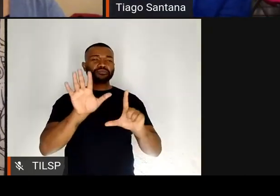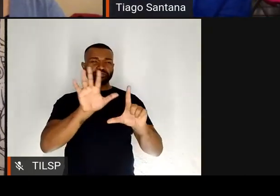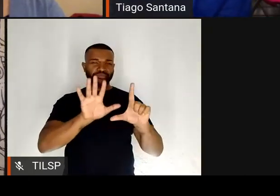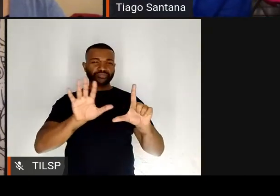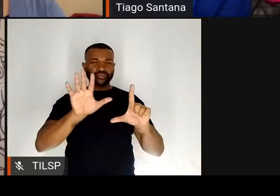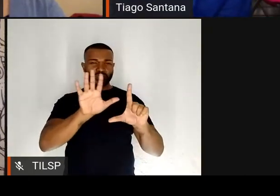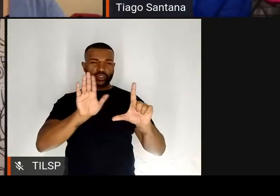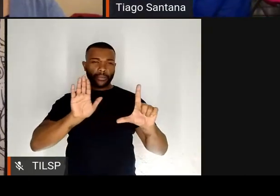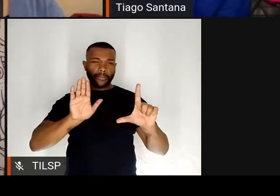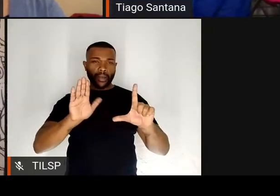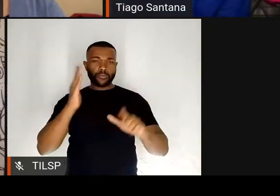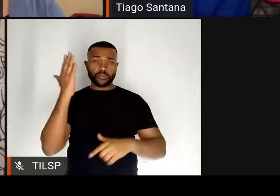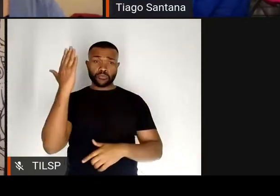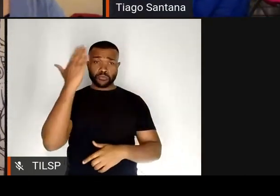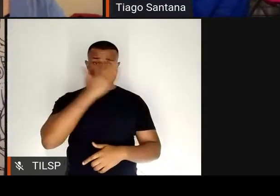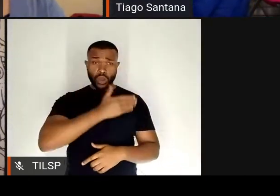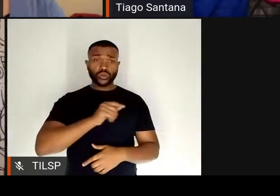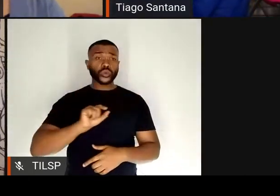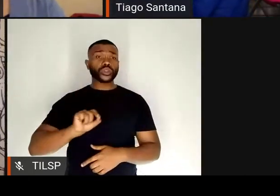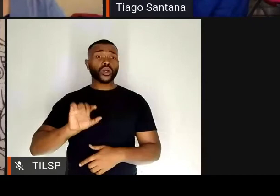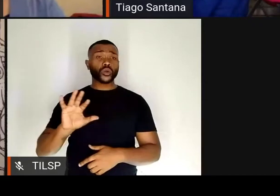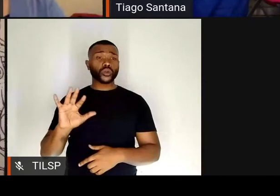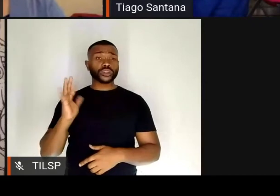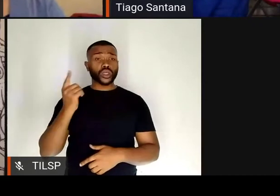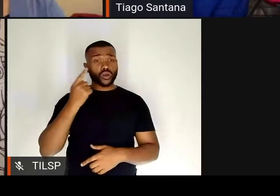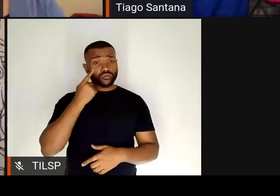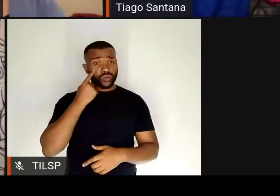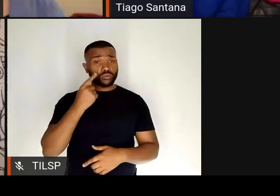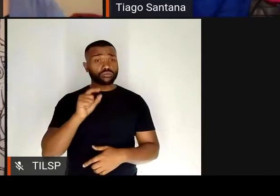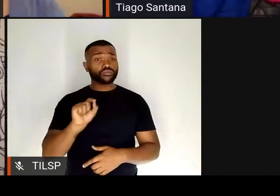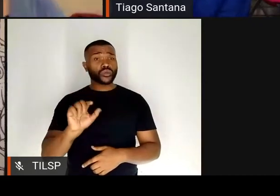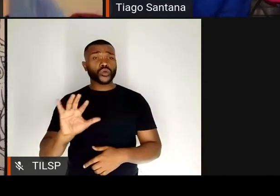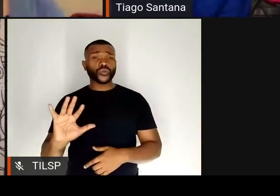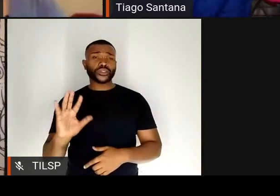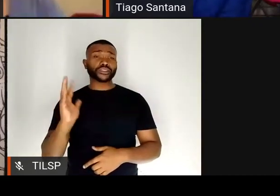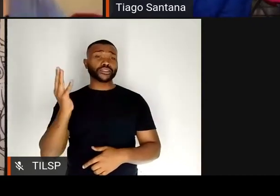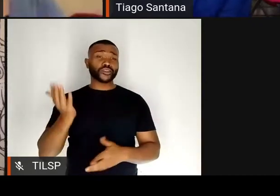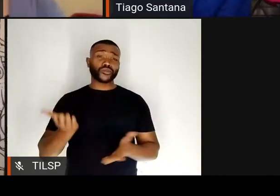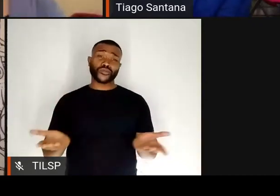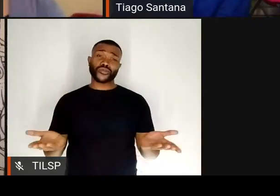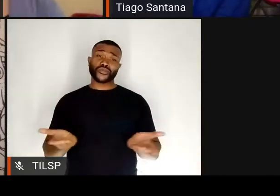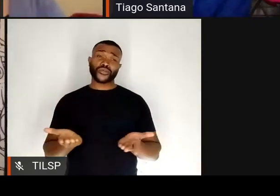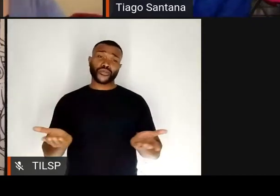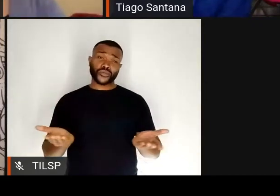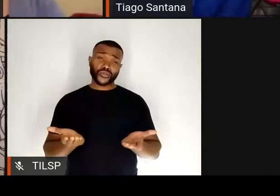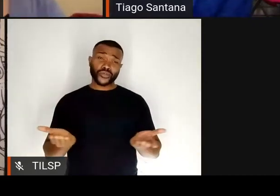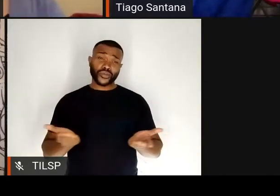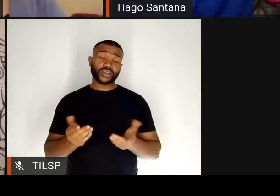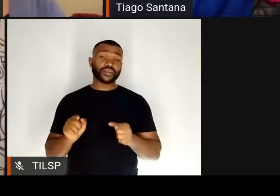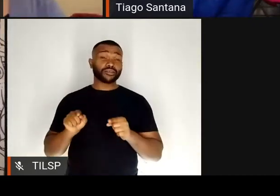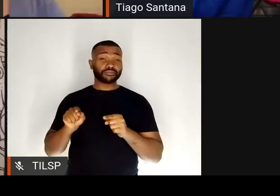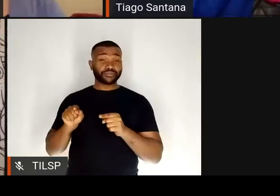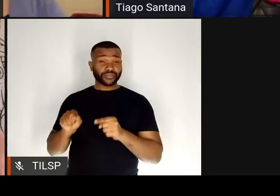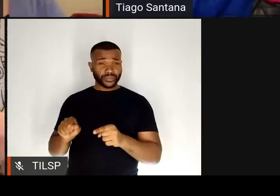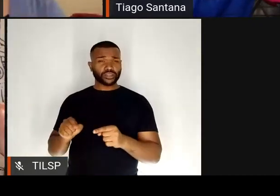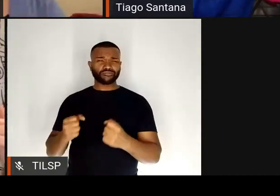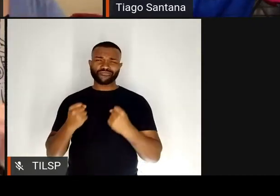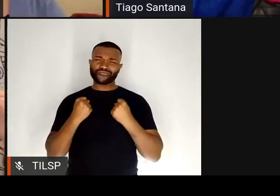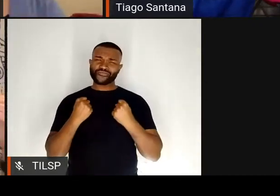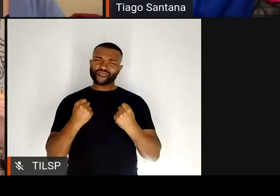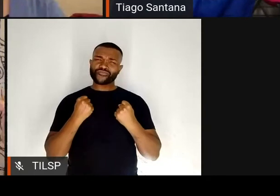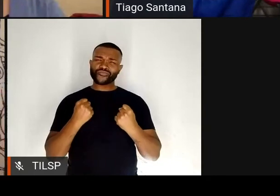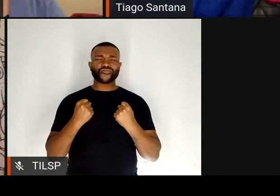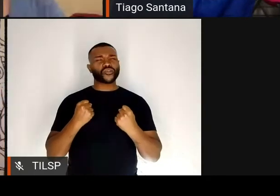uma prova factual de que, olha, isso aqui está acontecendo nesse exato momento, né, e isso é muito forte